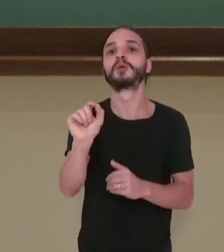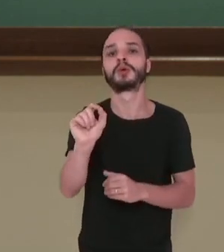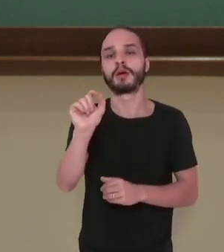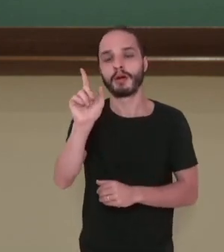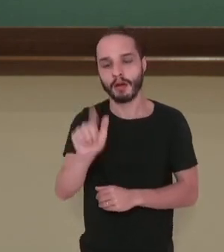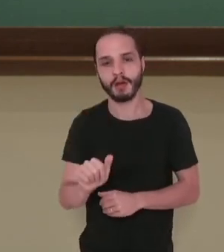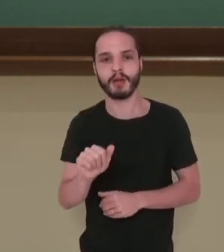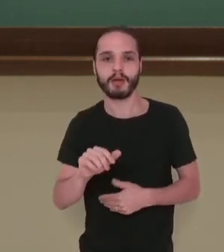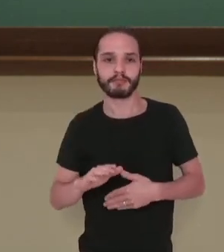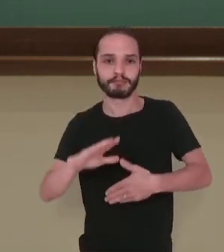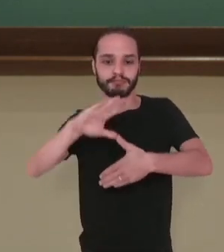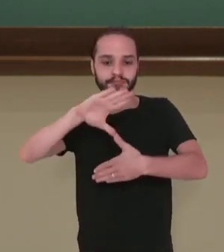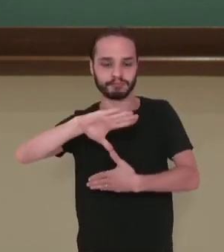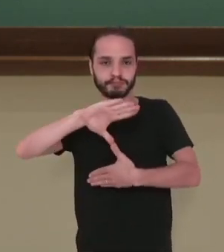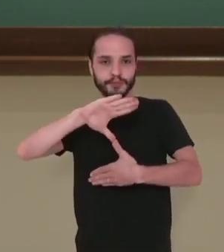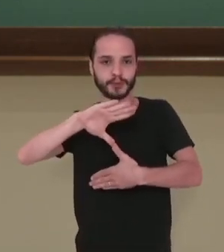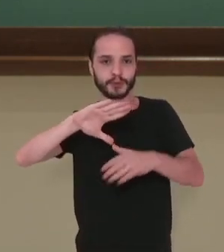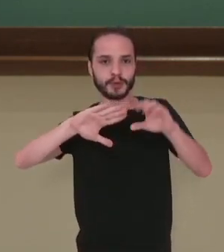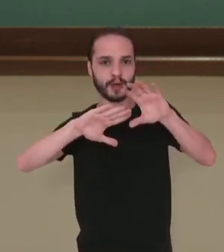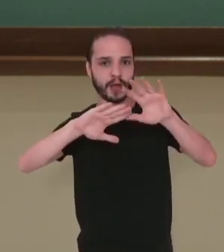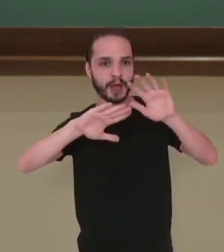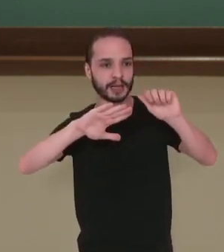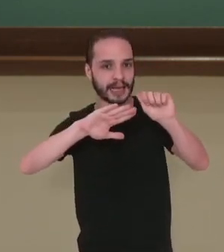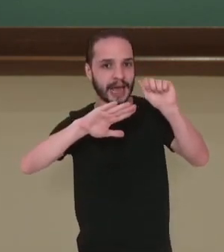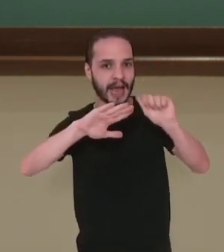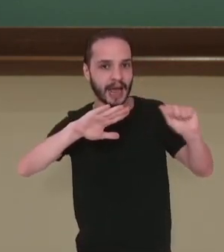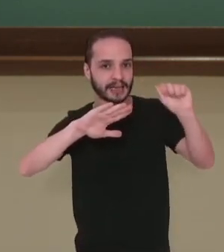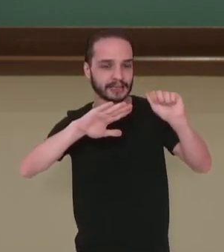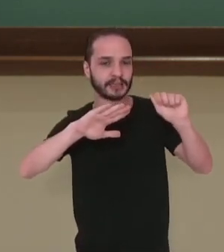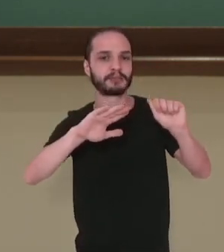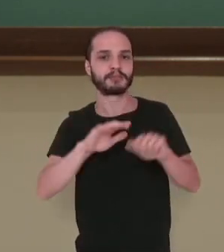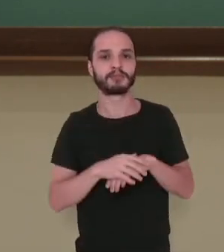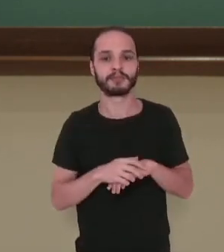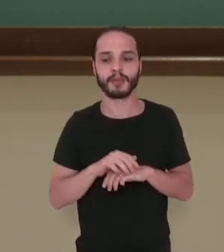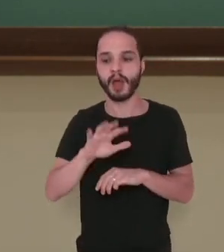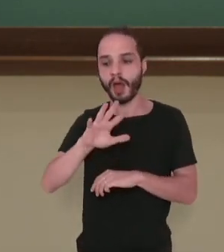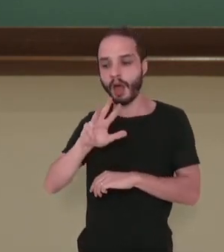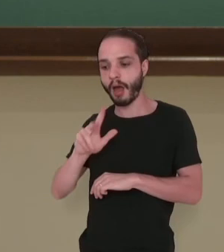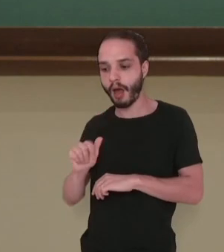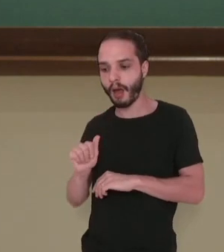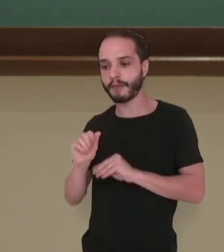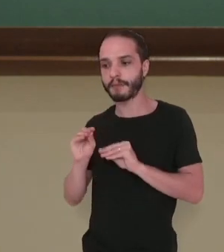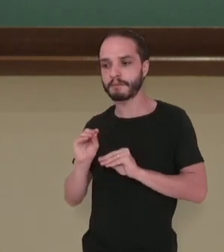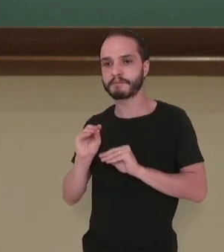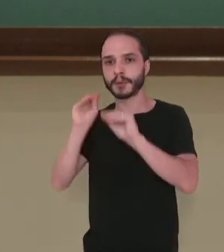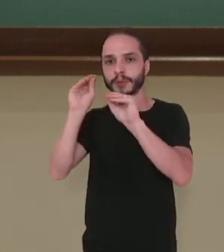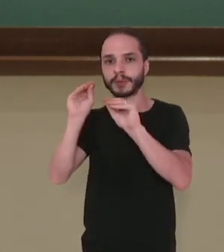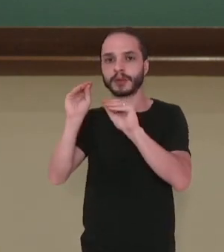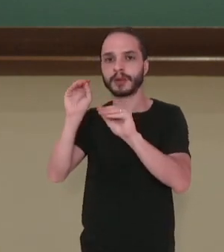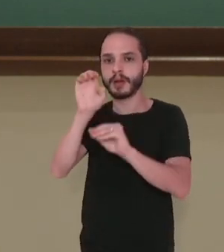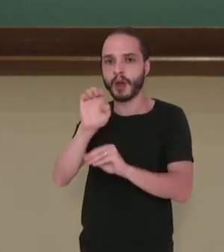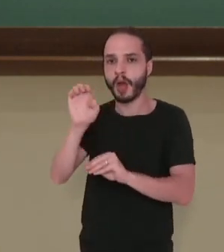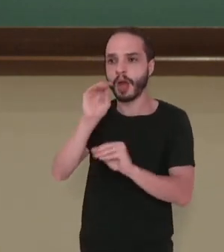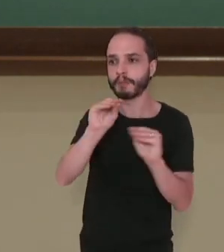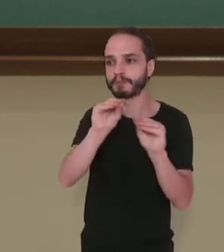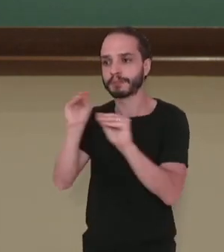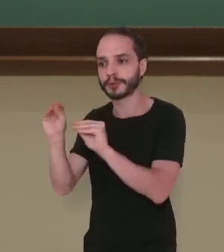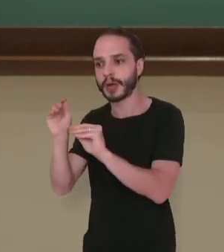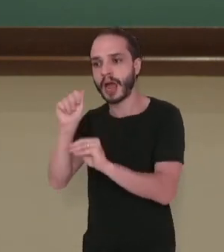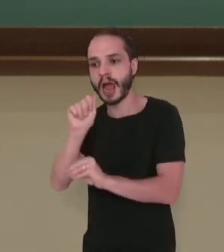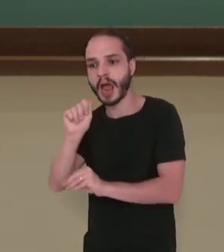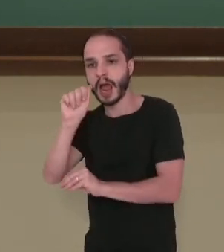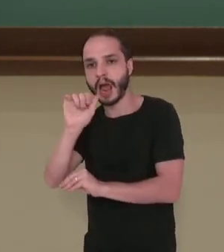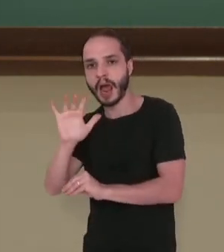Então, esses agrupamentos saíram da África, né? Foram migrando, passaram pela Ásia e